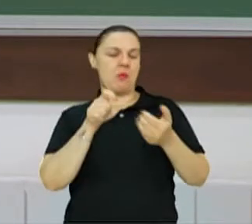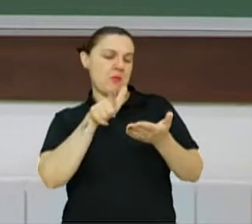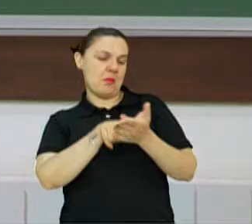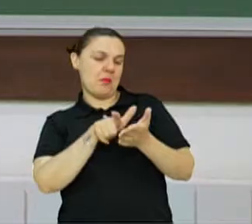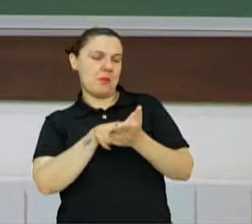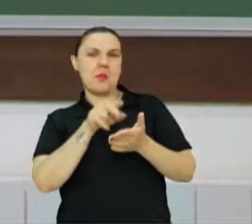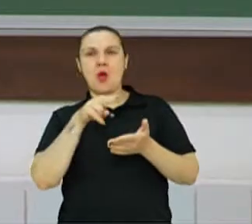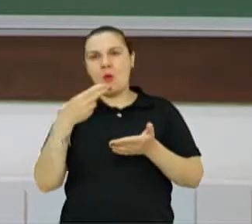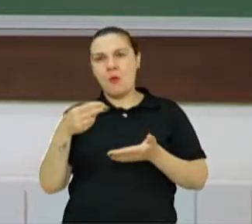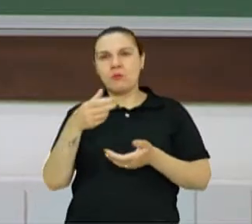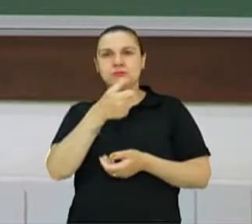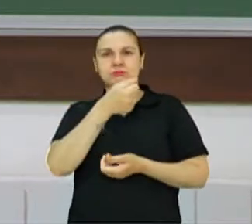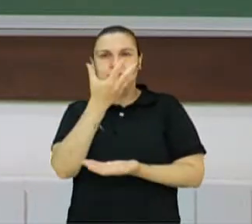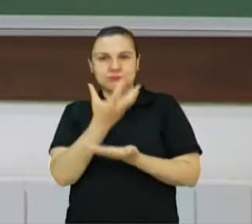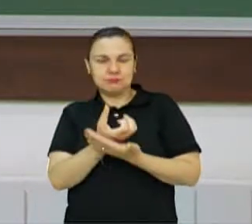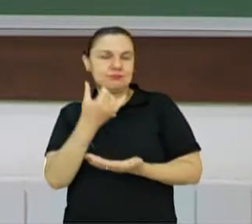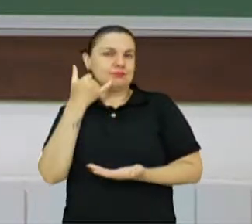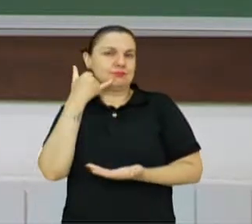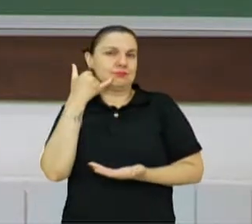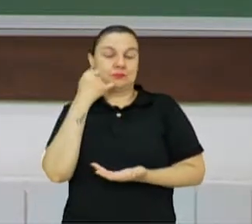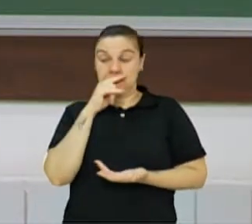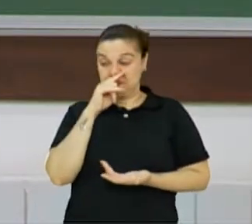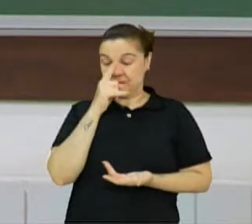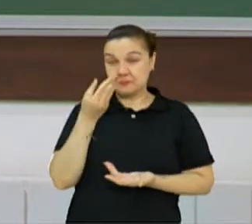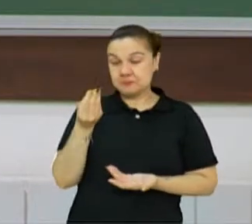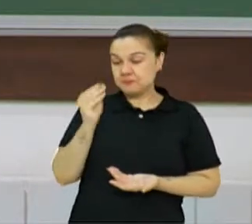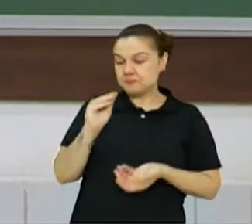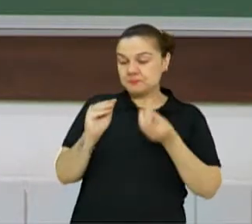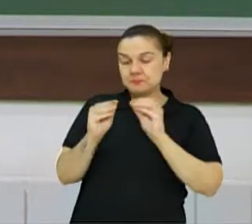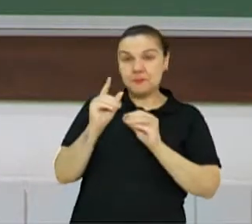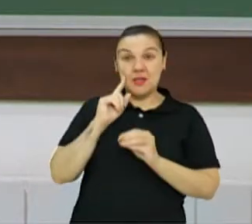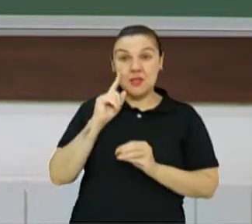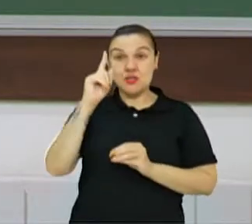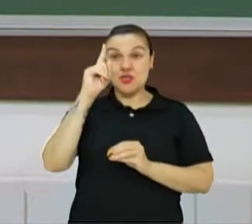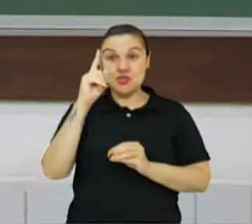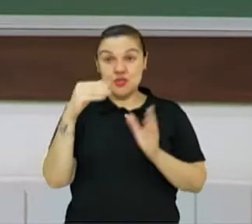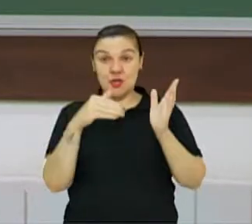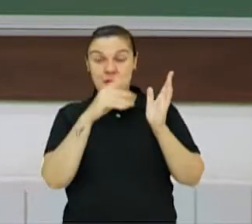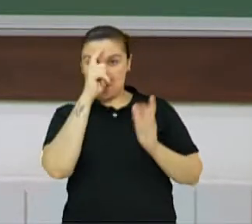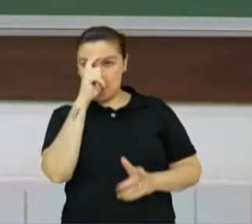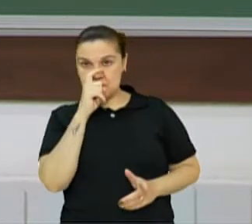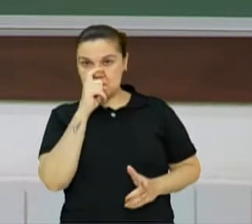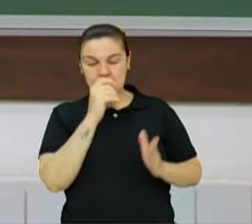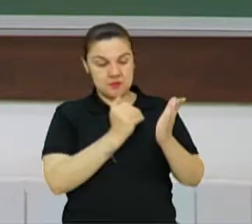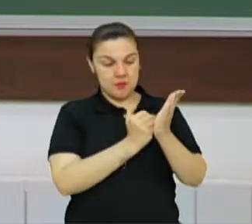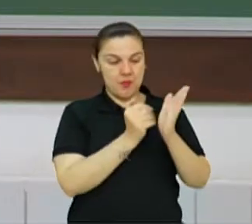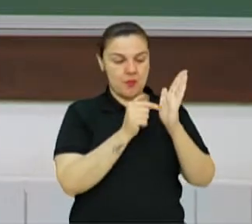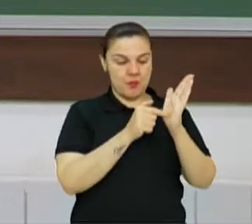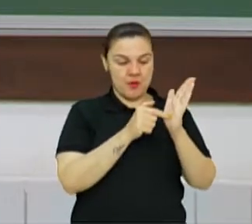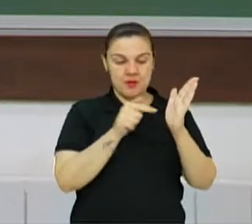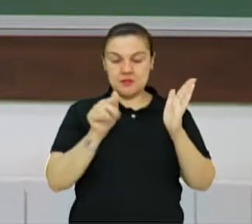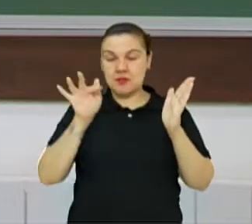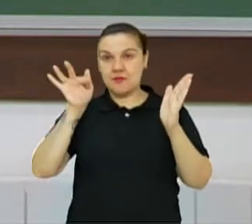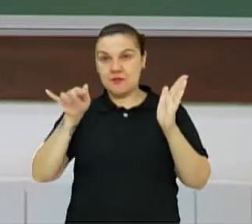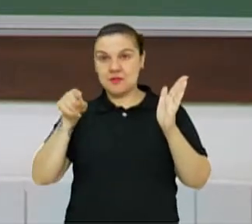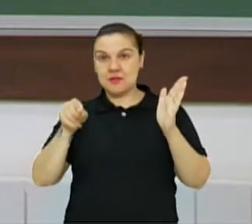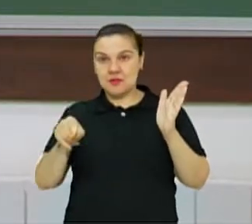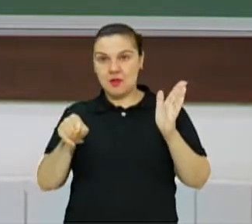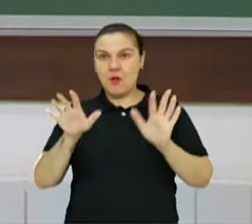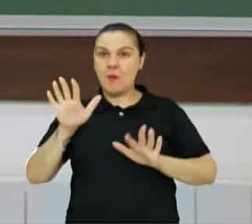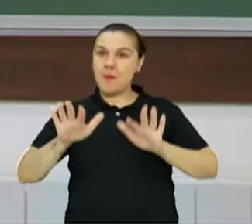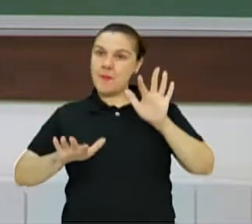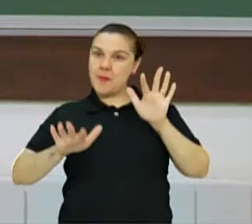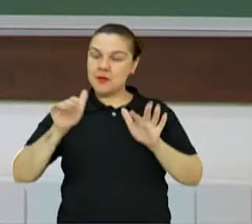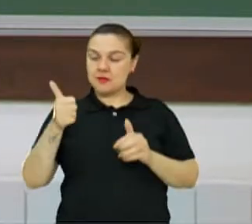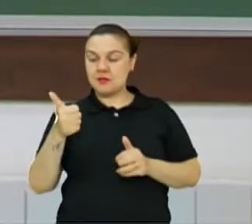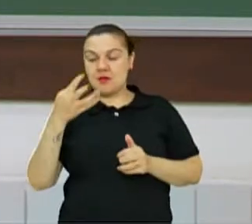papel, pode ser um aplicativo de celular, no qual ela marca a data da sua menstruação e conta ali, né?